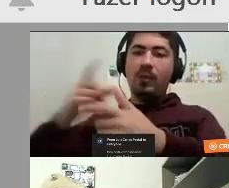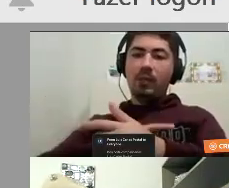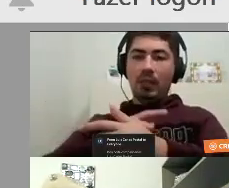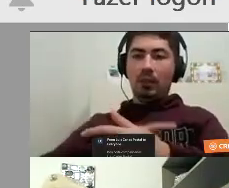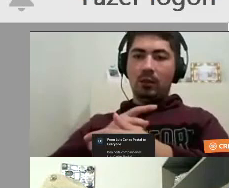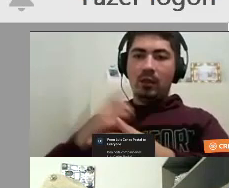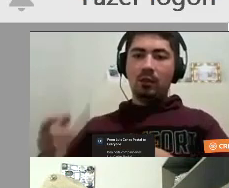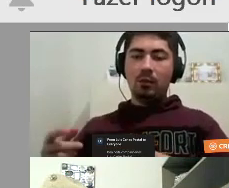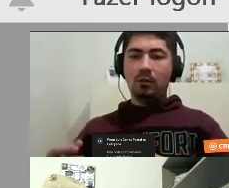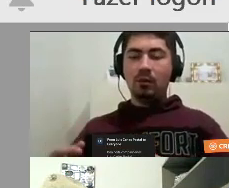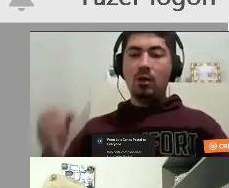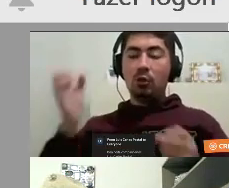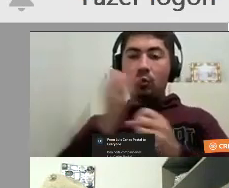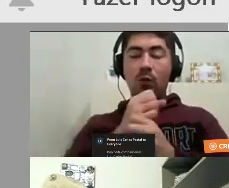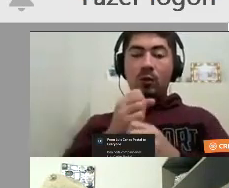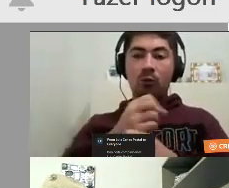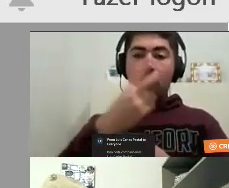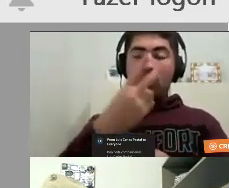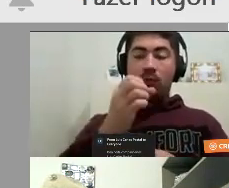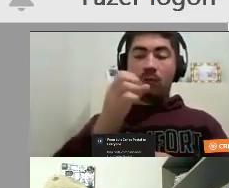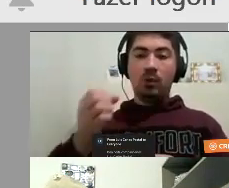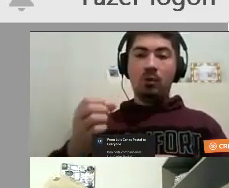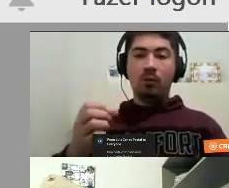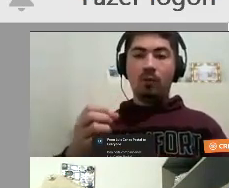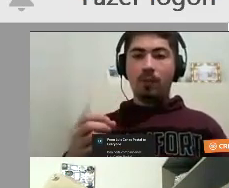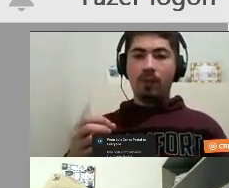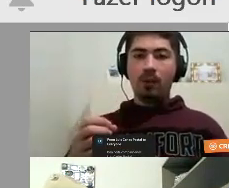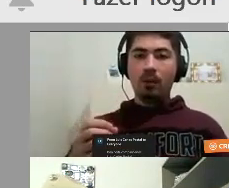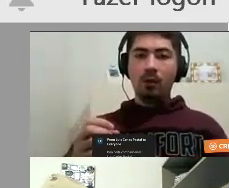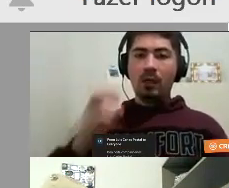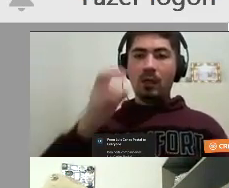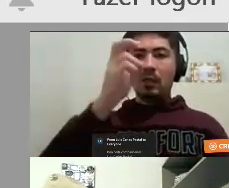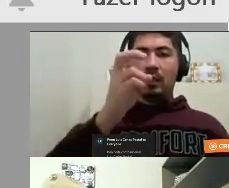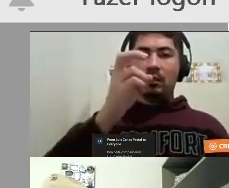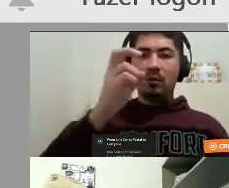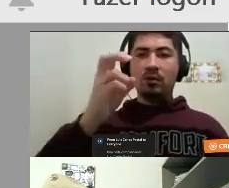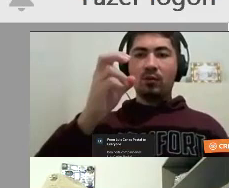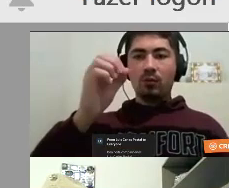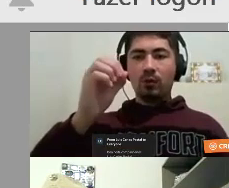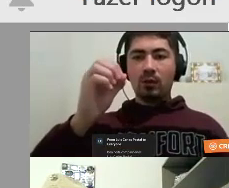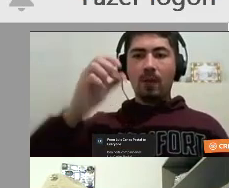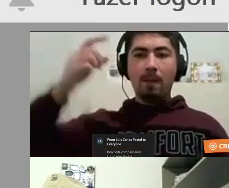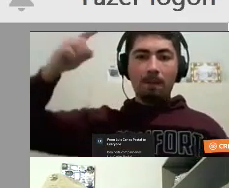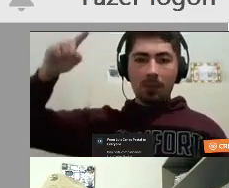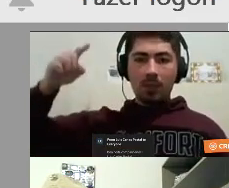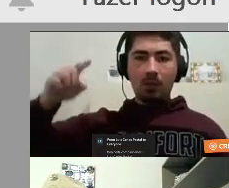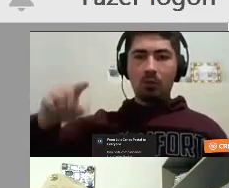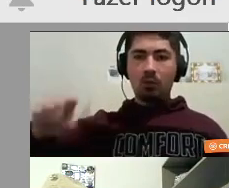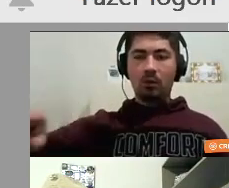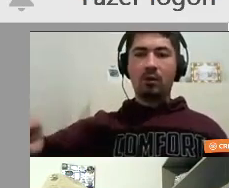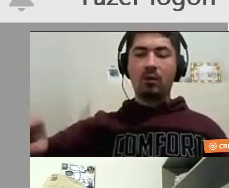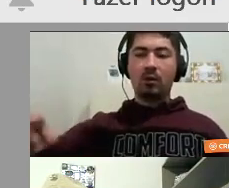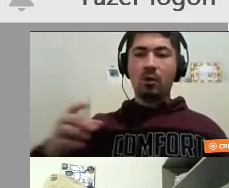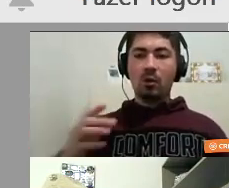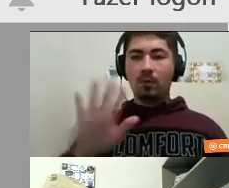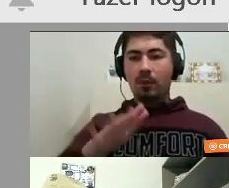No ano 2000, 550 milhões de crianças, é mais ou menos 1/10 da